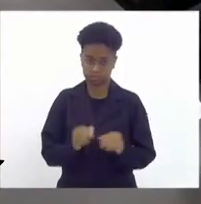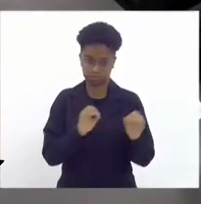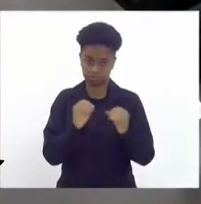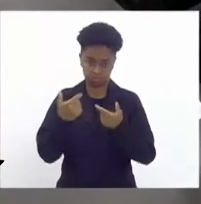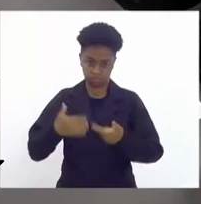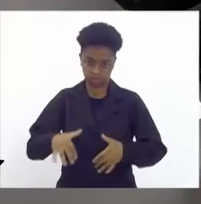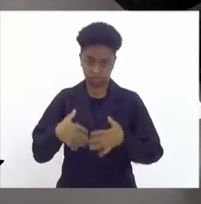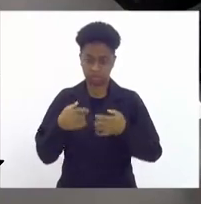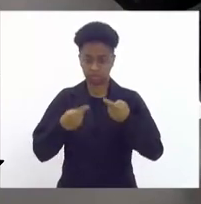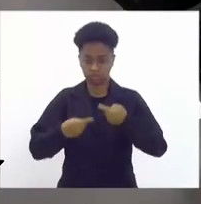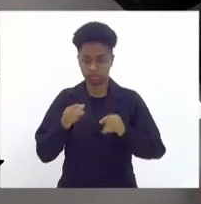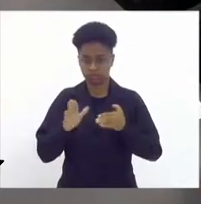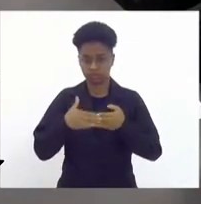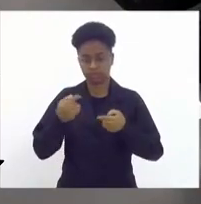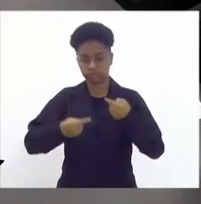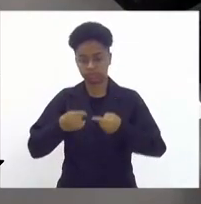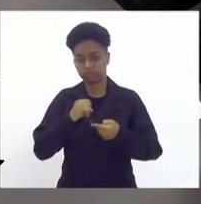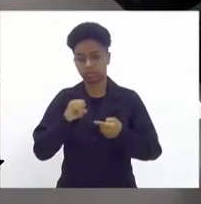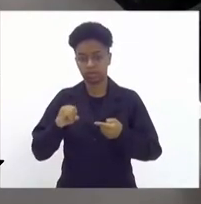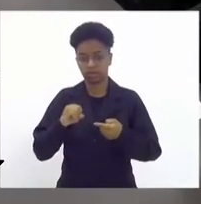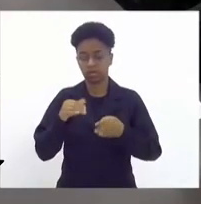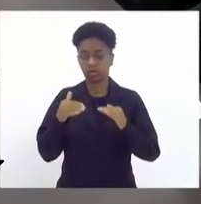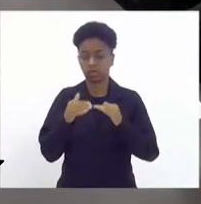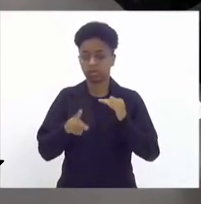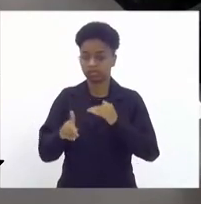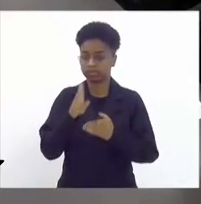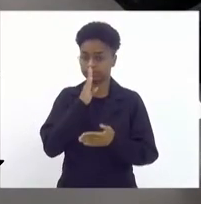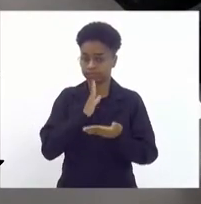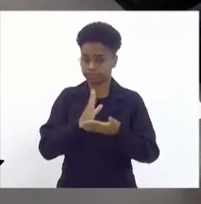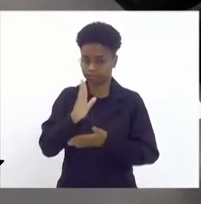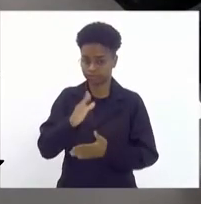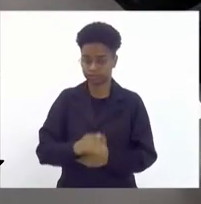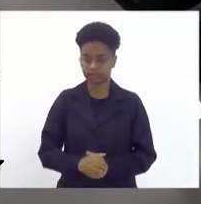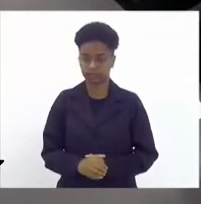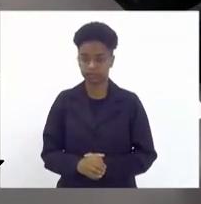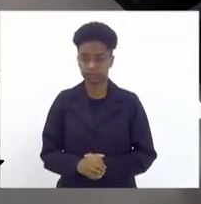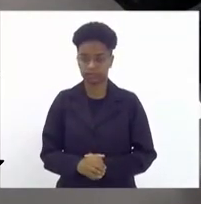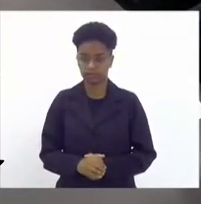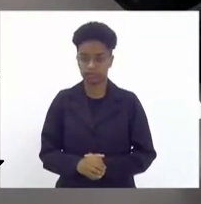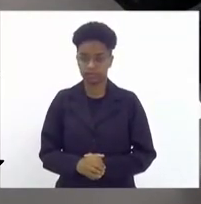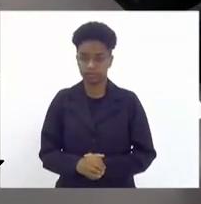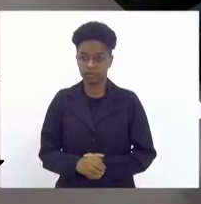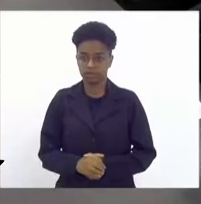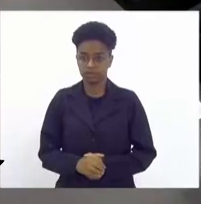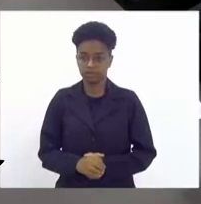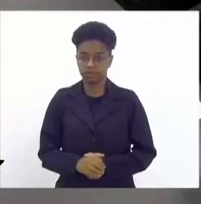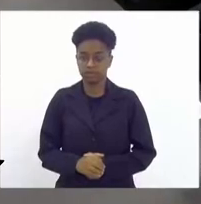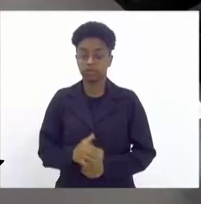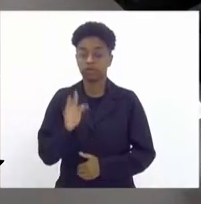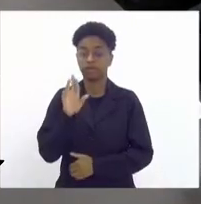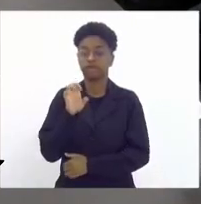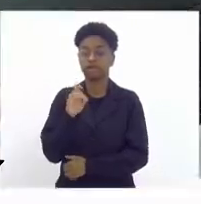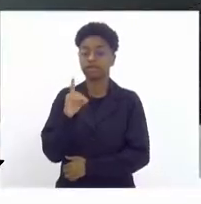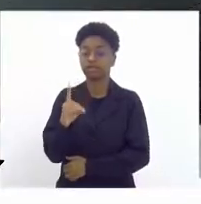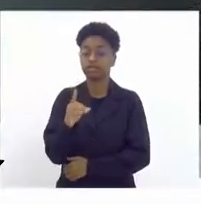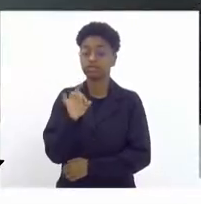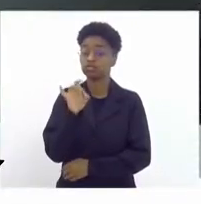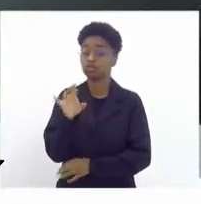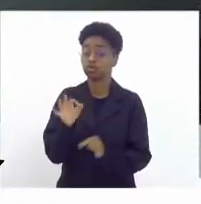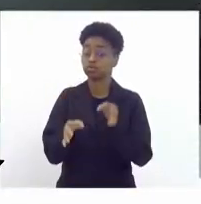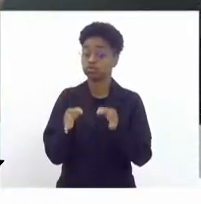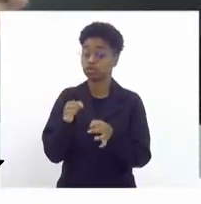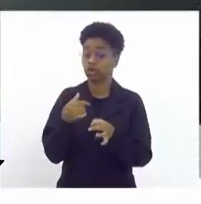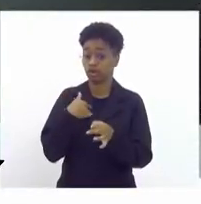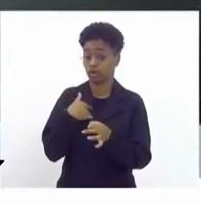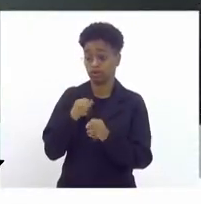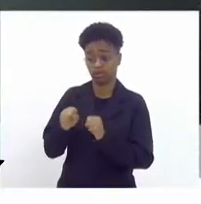quem queira discutir, encerrada a discussão, em votação, senhores que aprovam, permissão, estão aprovados. Deputado Fred Pacheco, só para fazer justiça, o senhor não estava aqui, eu fiz a